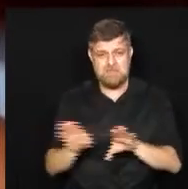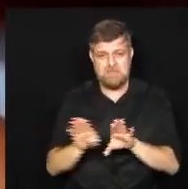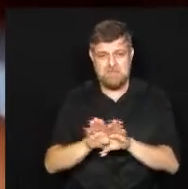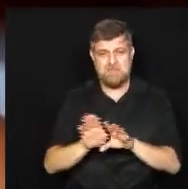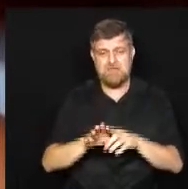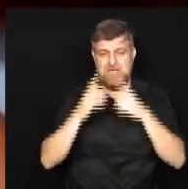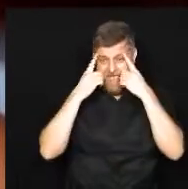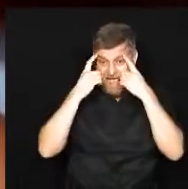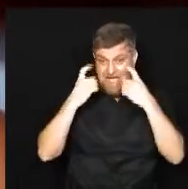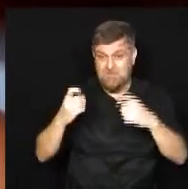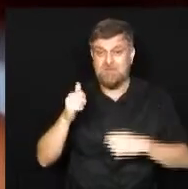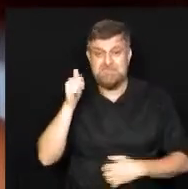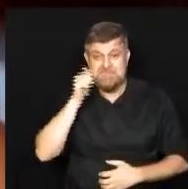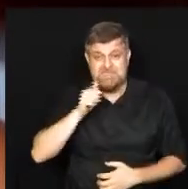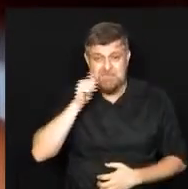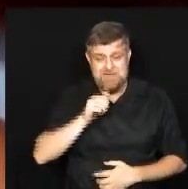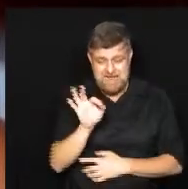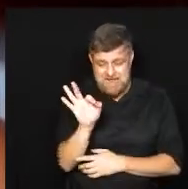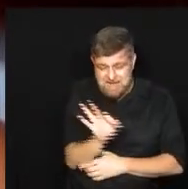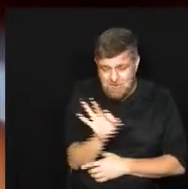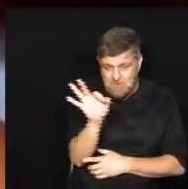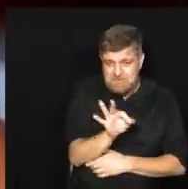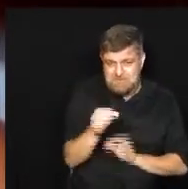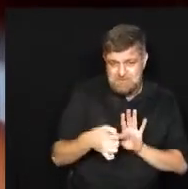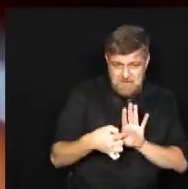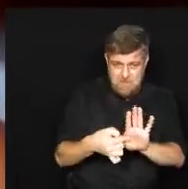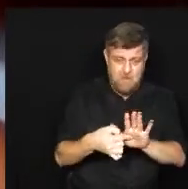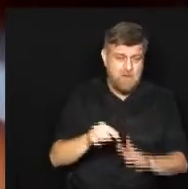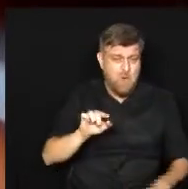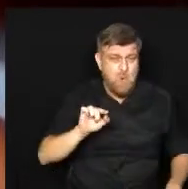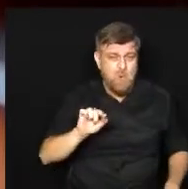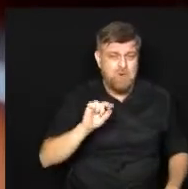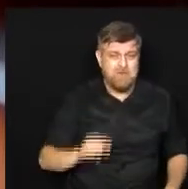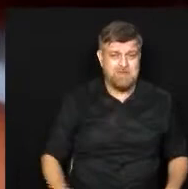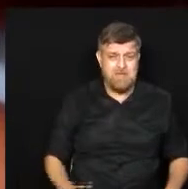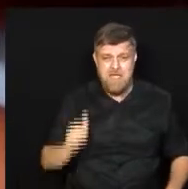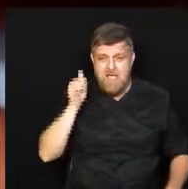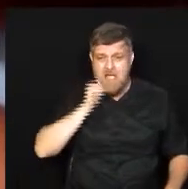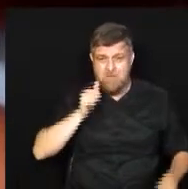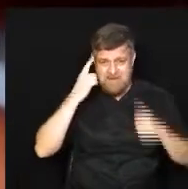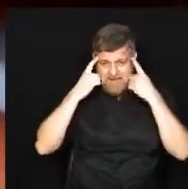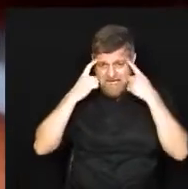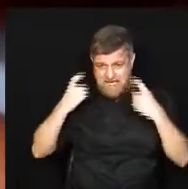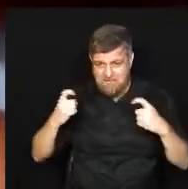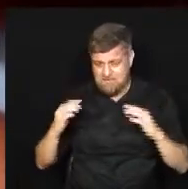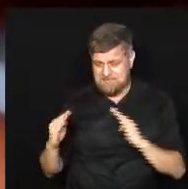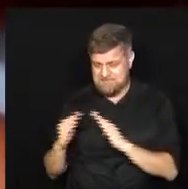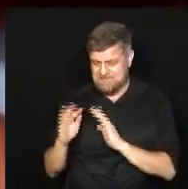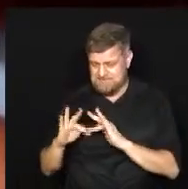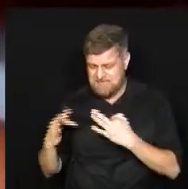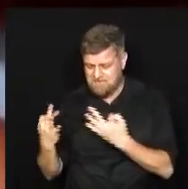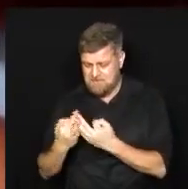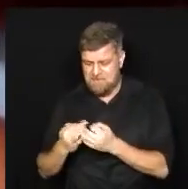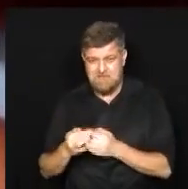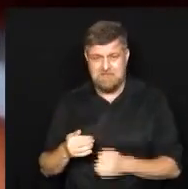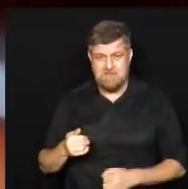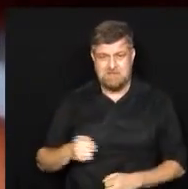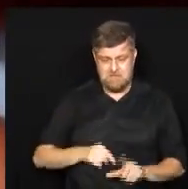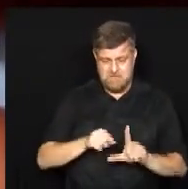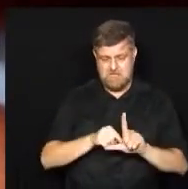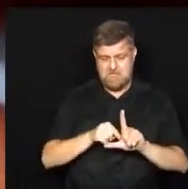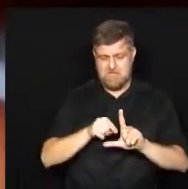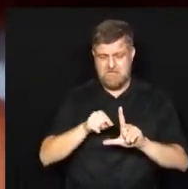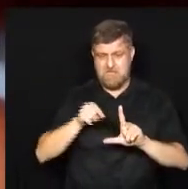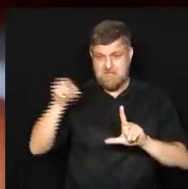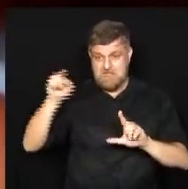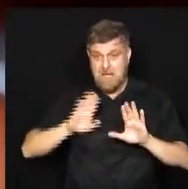violência doméstica. Todos os índices têm mostrado que a violência doméstica tem aumentado, mas as denúncias diminuíram.